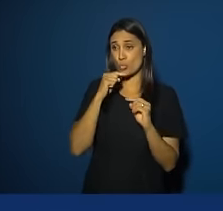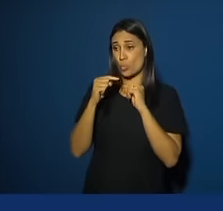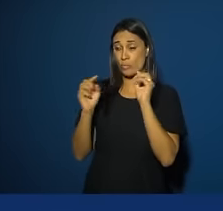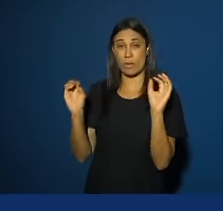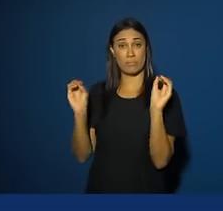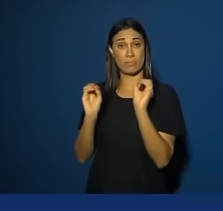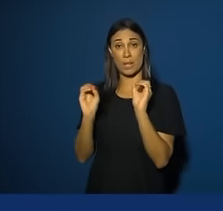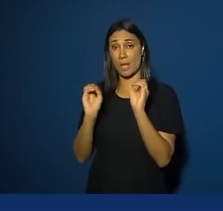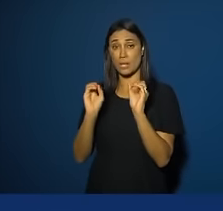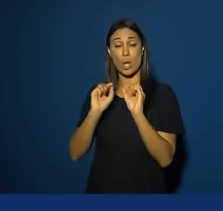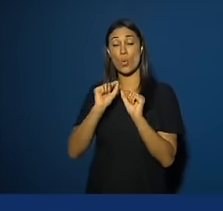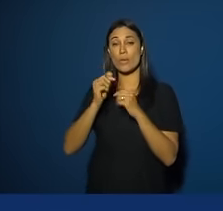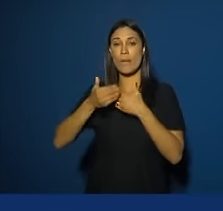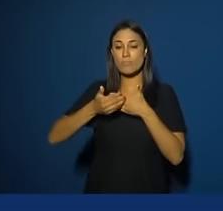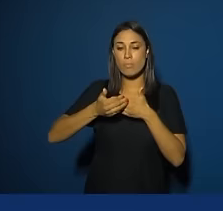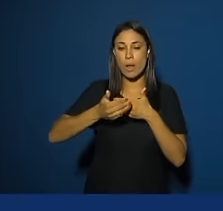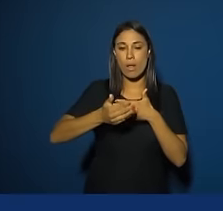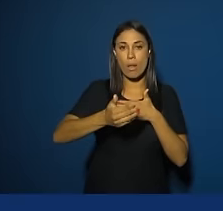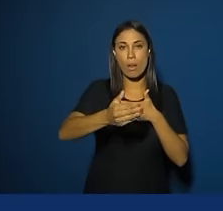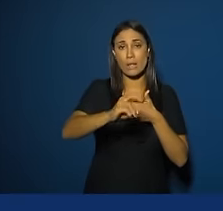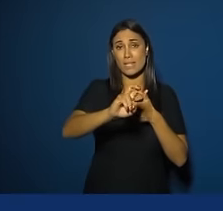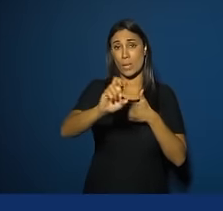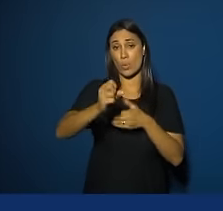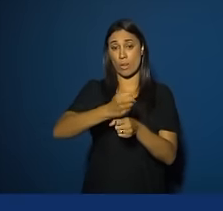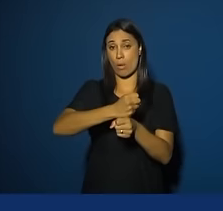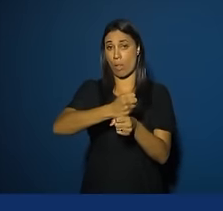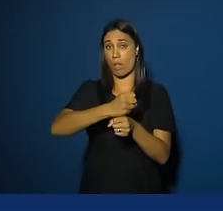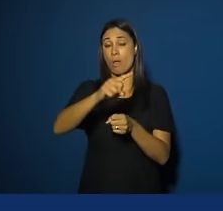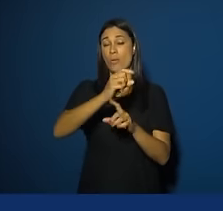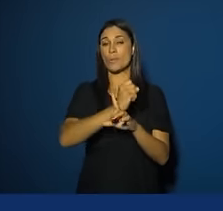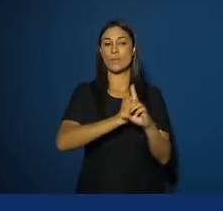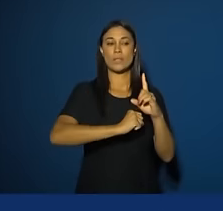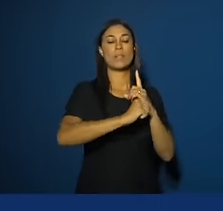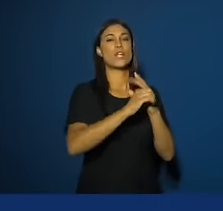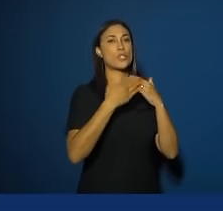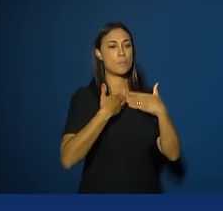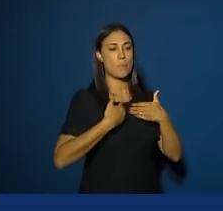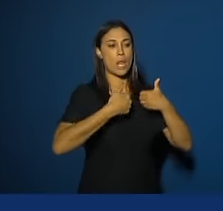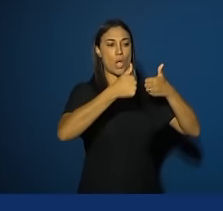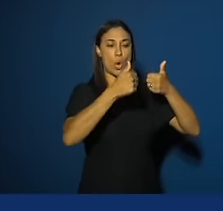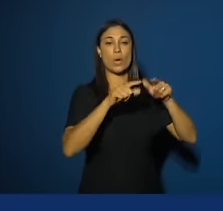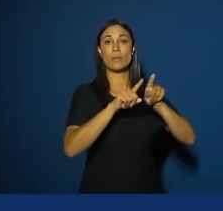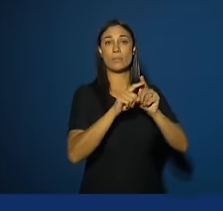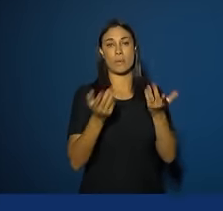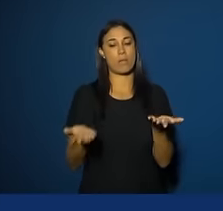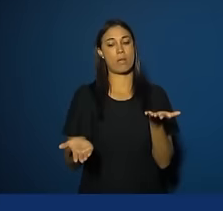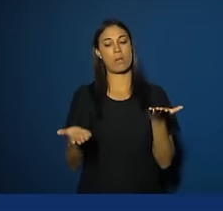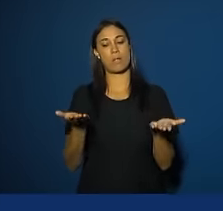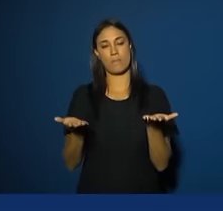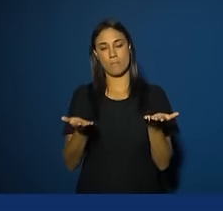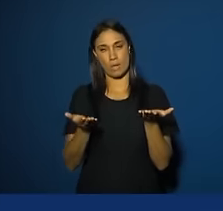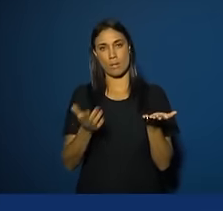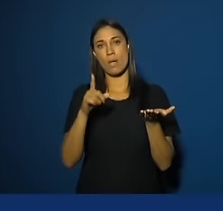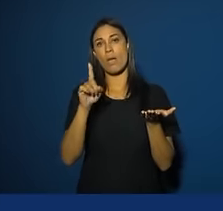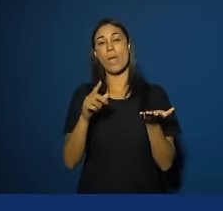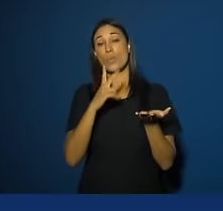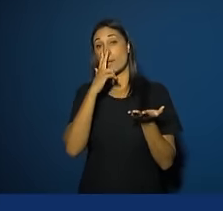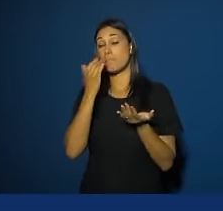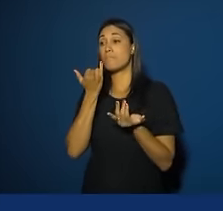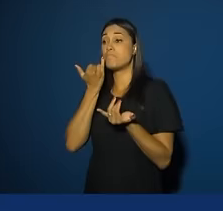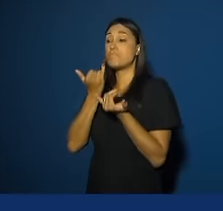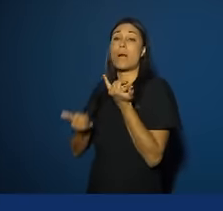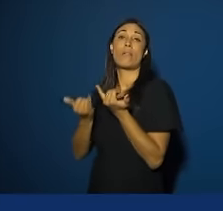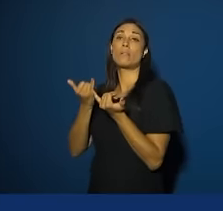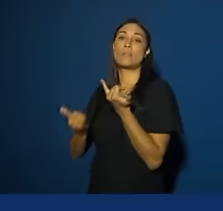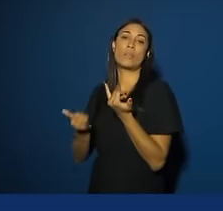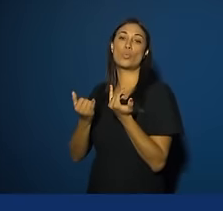nos levar olhando 50 anos para frente é uma sociedade mais saudável mais equilibrada é um arranjo mais parecido com